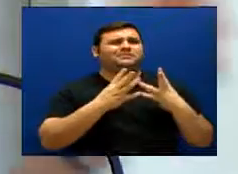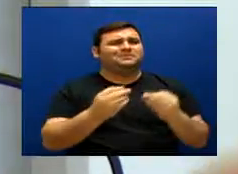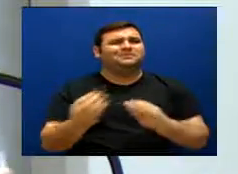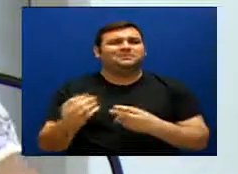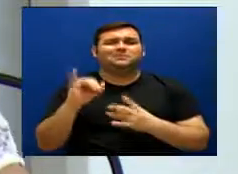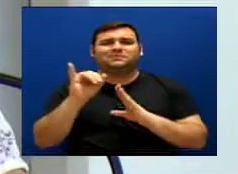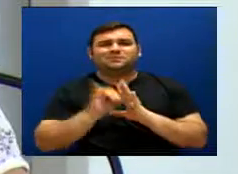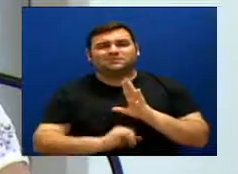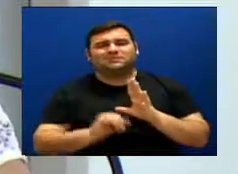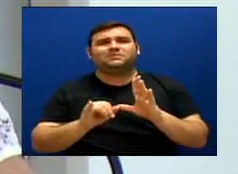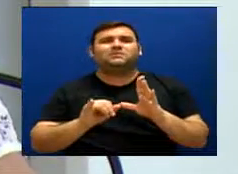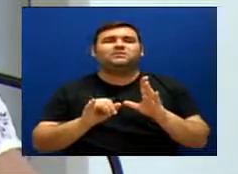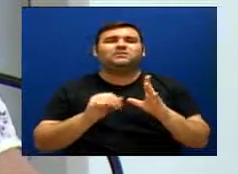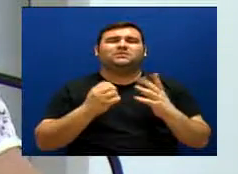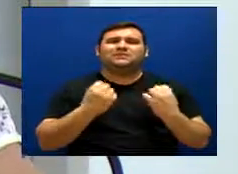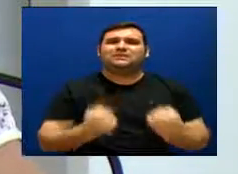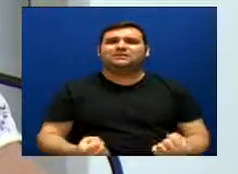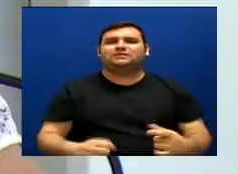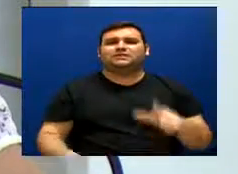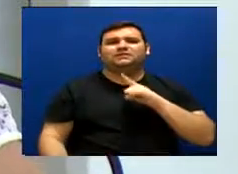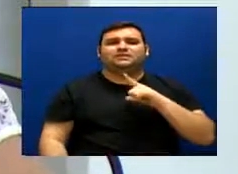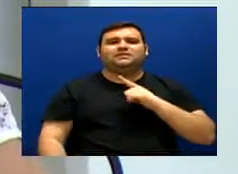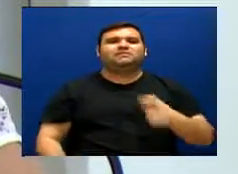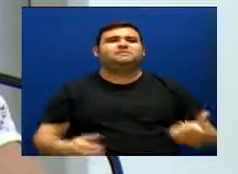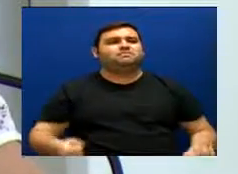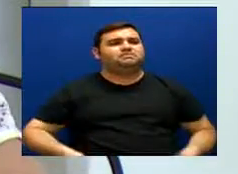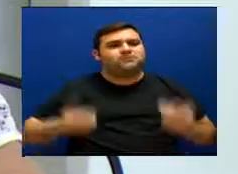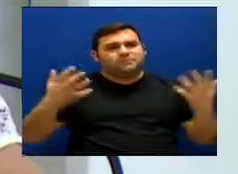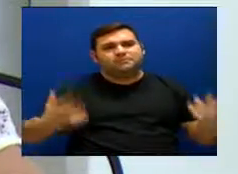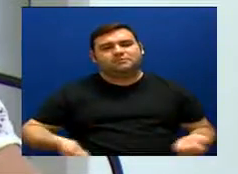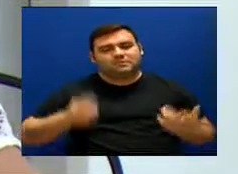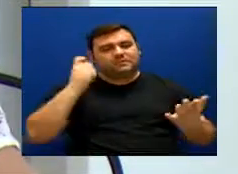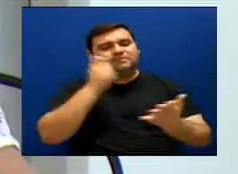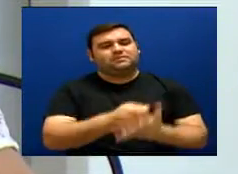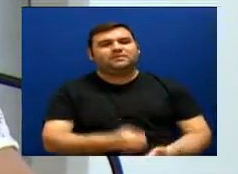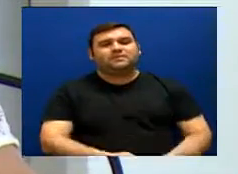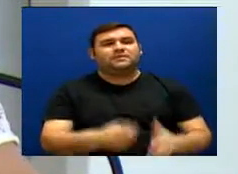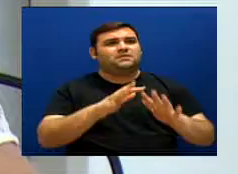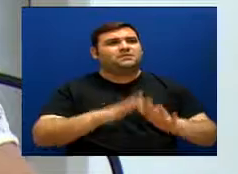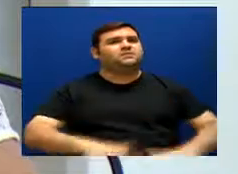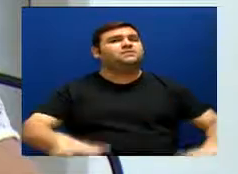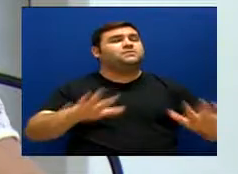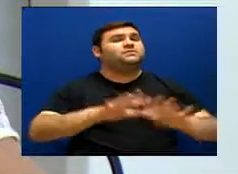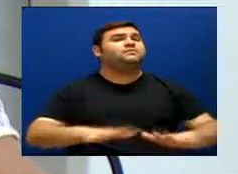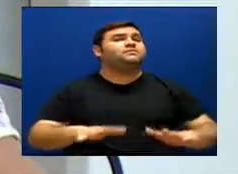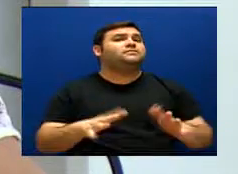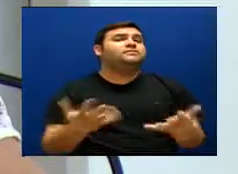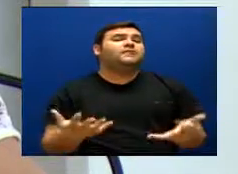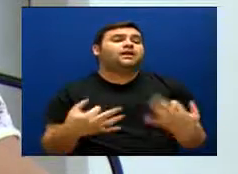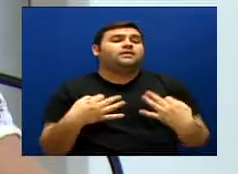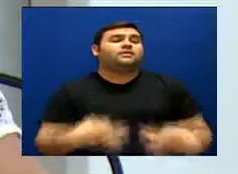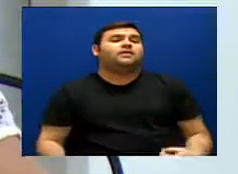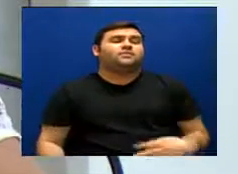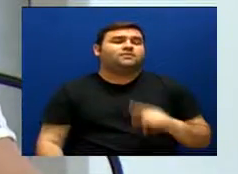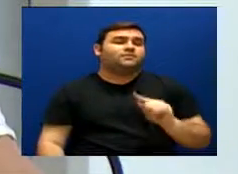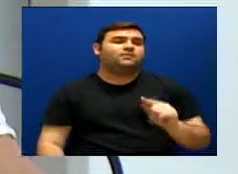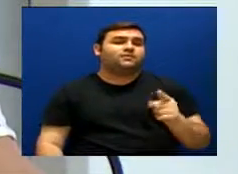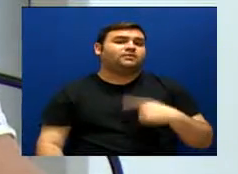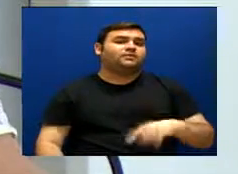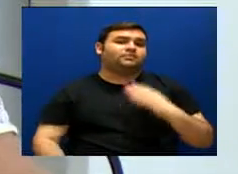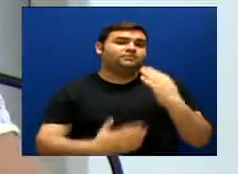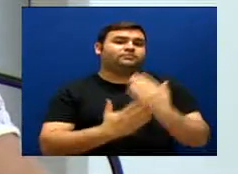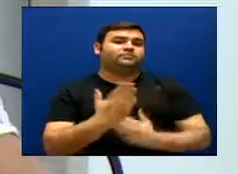impostos, tributos, né, que nós despendemos, pagamos, a população como um todo, e nada mais justo, né, de ter aí